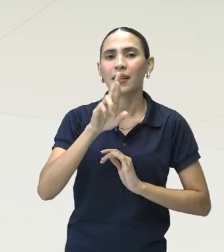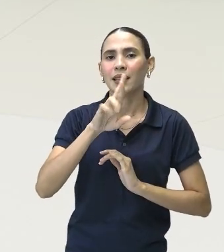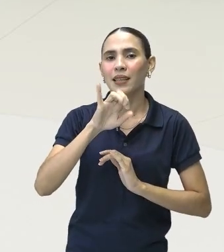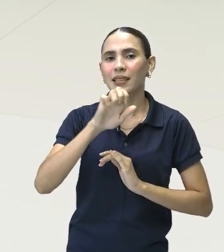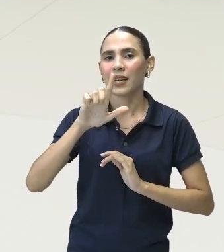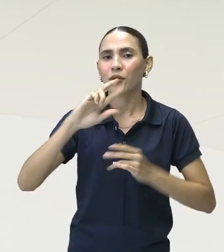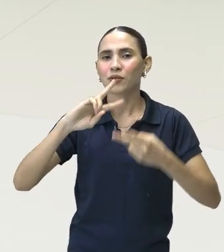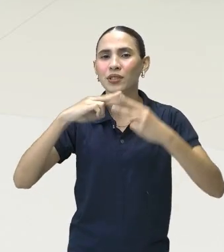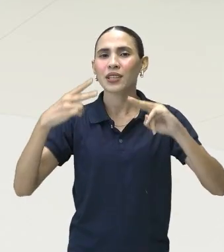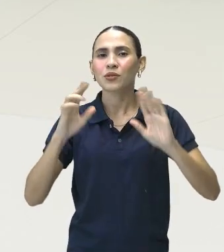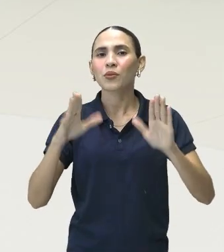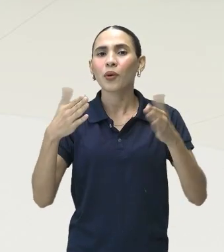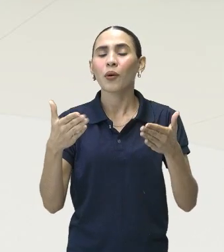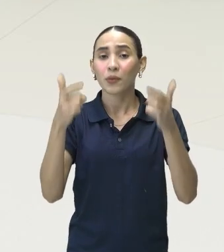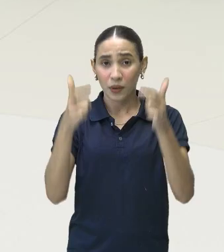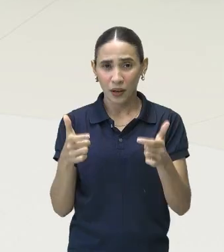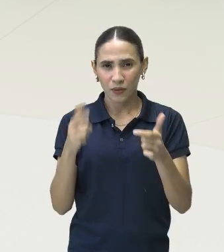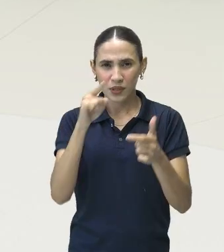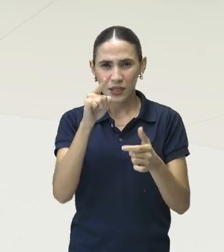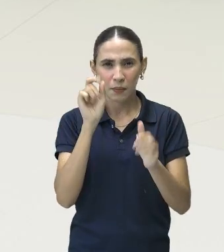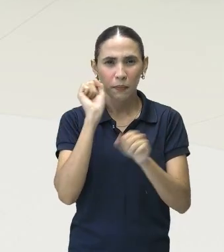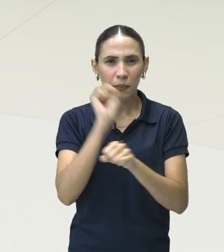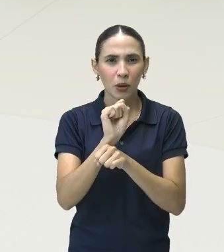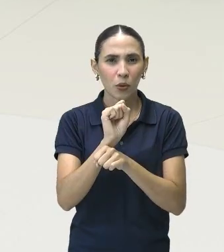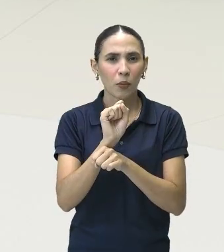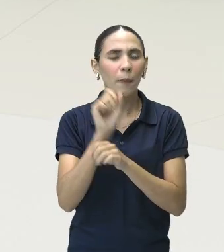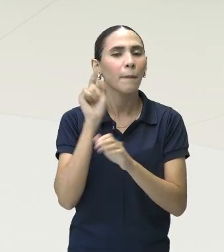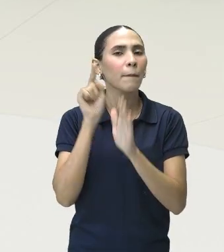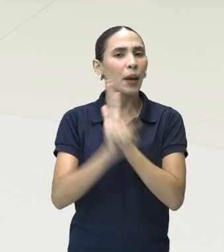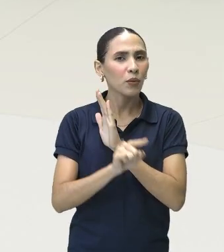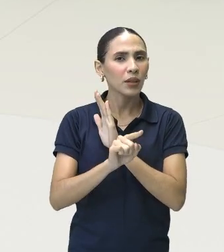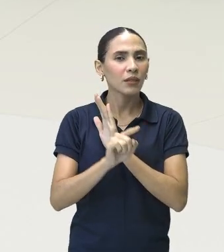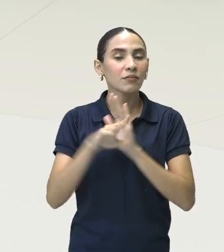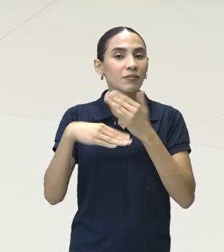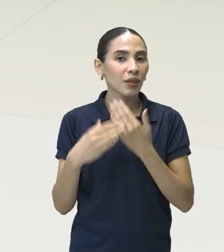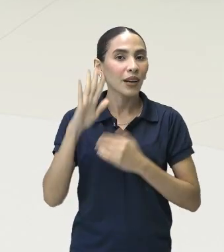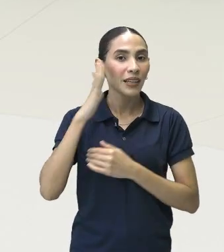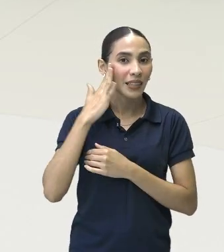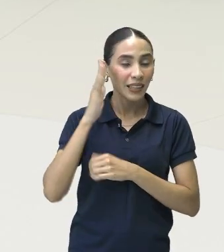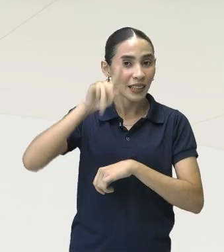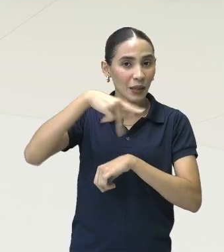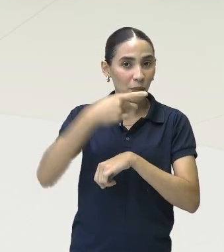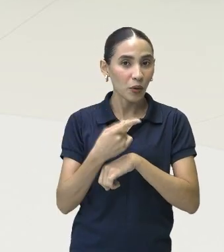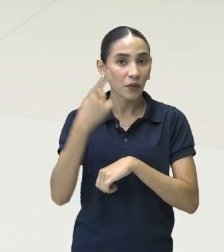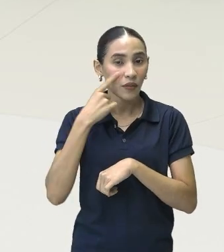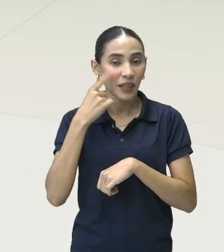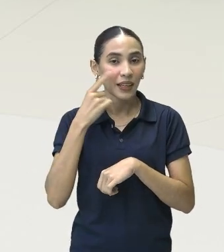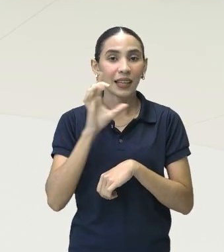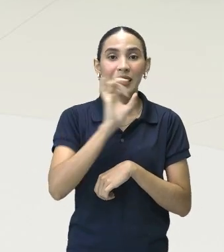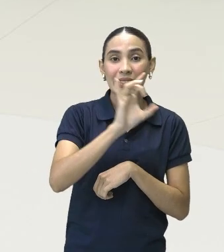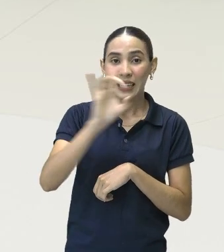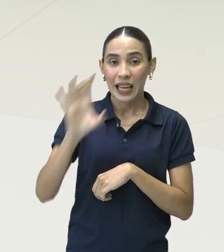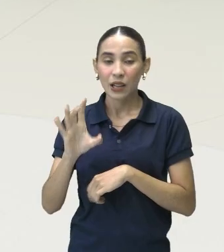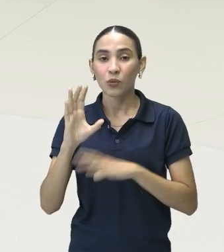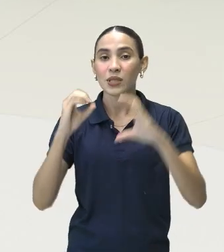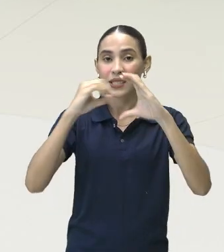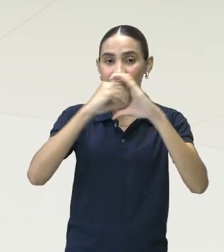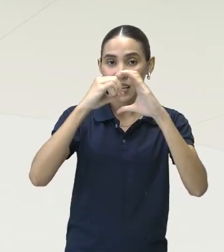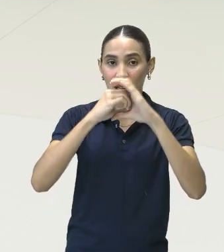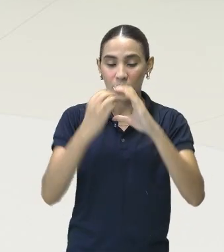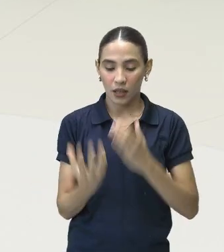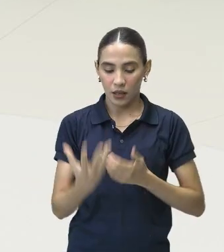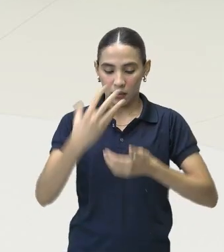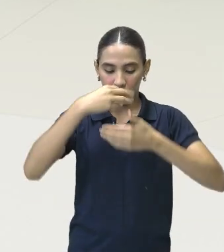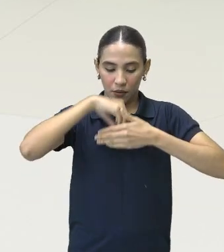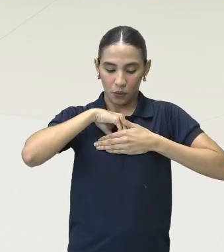se perguntar? Vamos lá tentar entender, e a gente vai já visualizar que dentro de cada célula do nosso